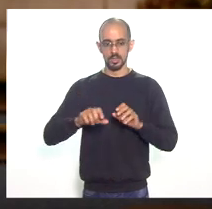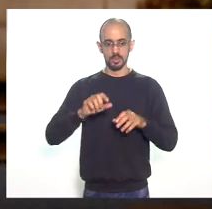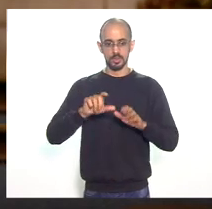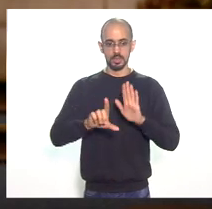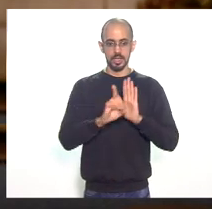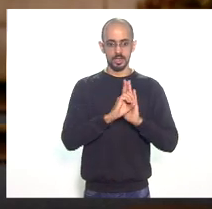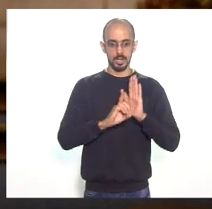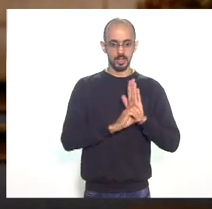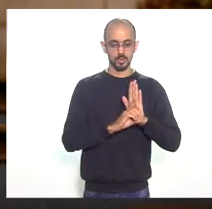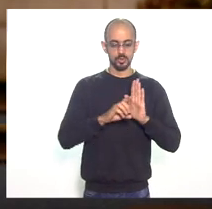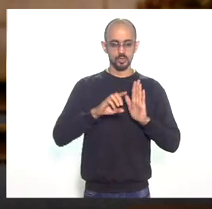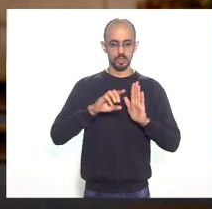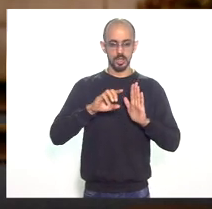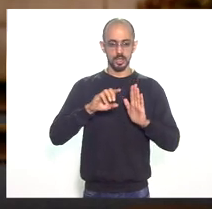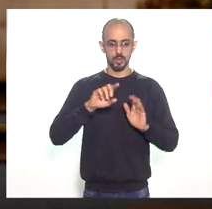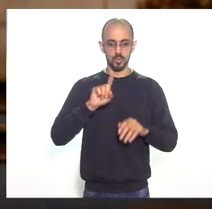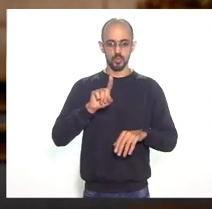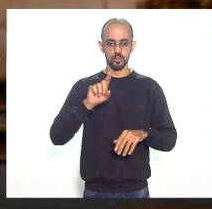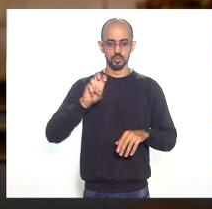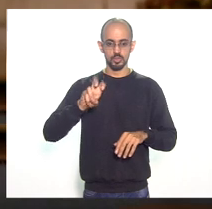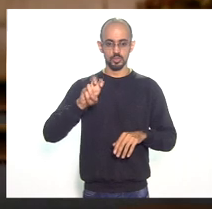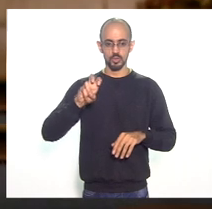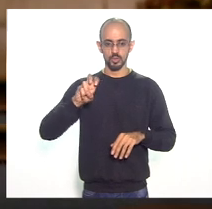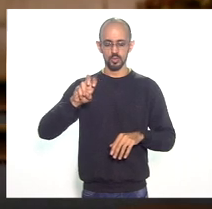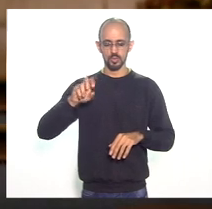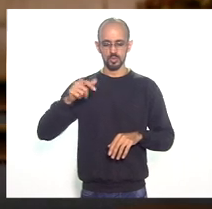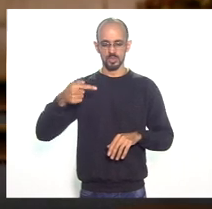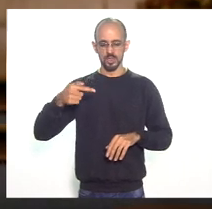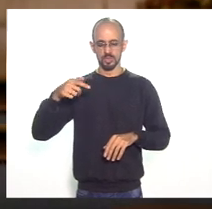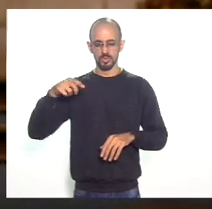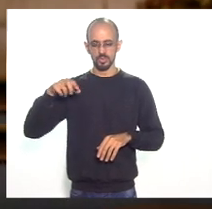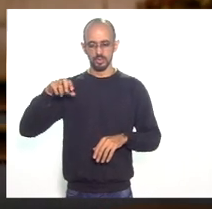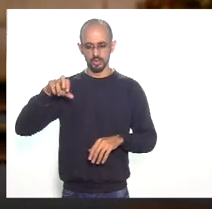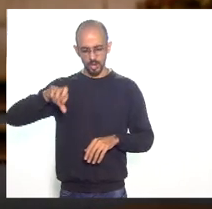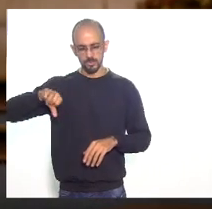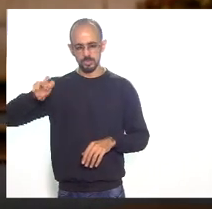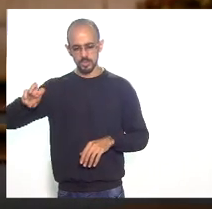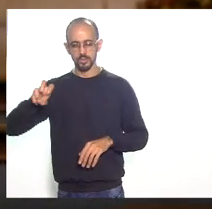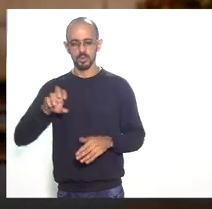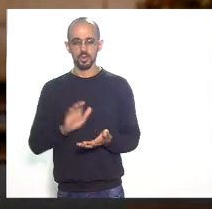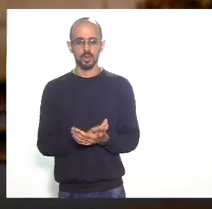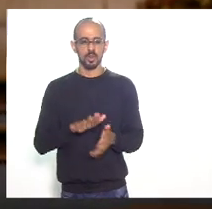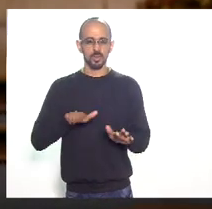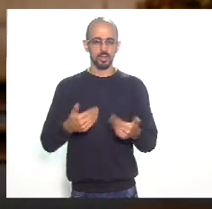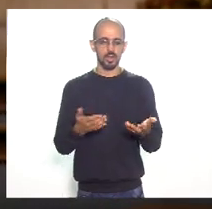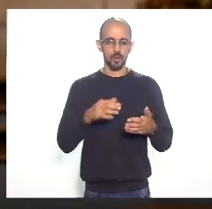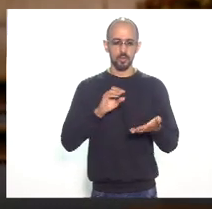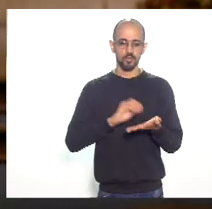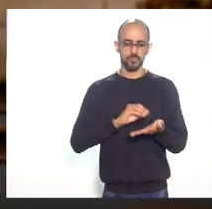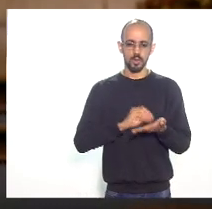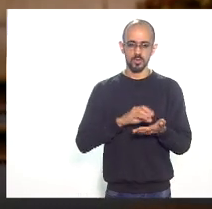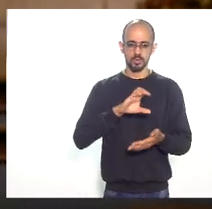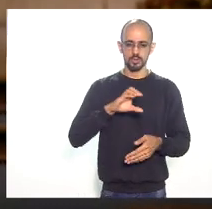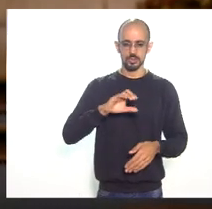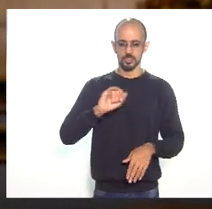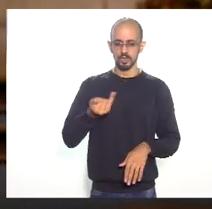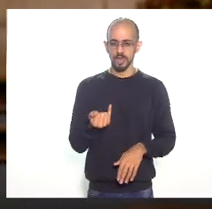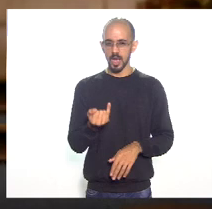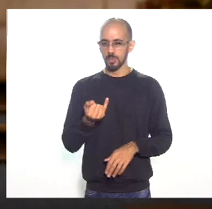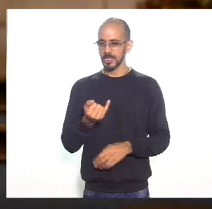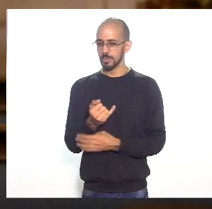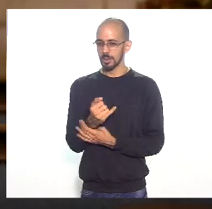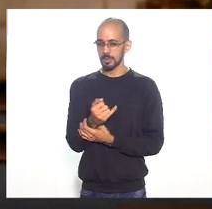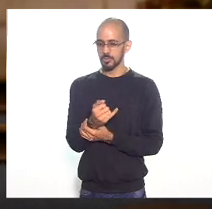.975, e da outras providências, pendendo de pareceres das Comissões de Constituição e Justiça, de Tributação e Controle da Arrecadação